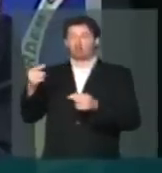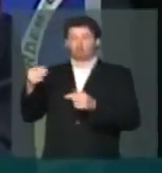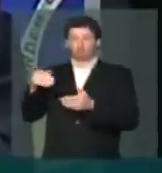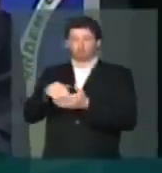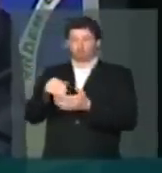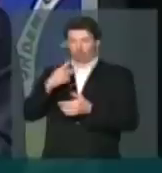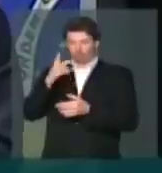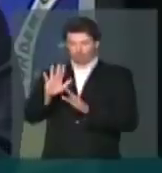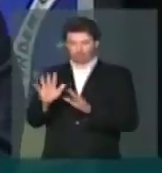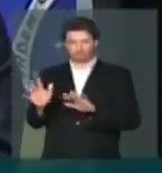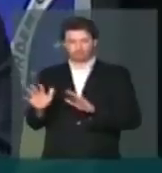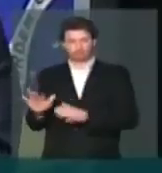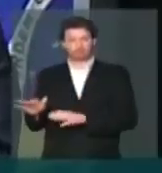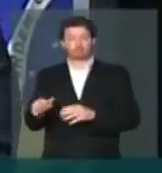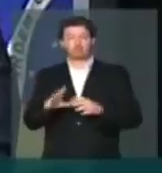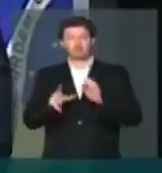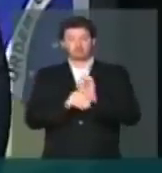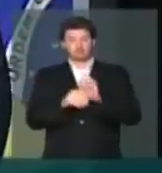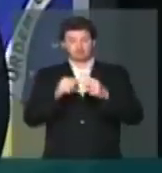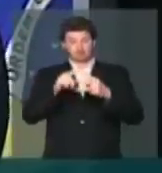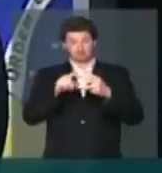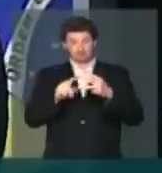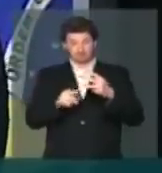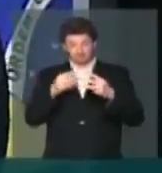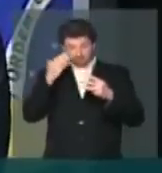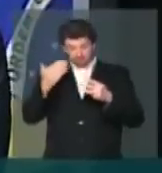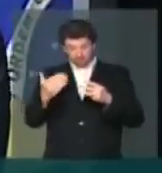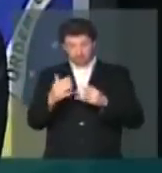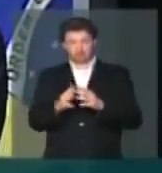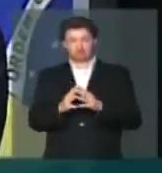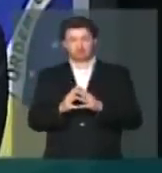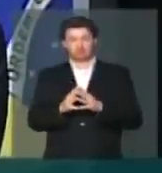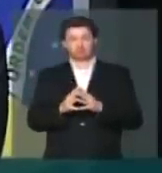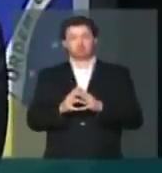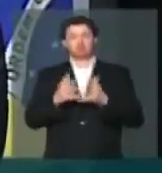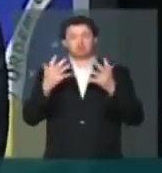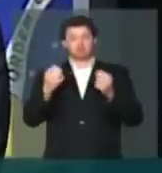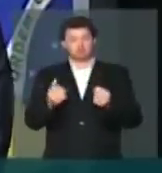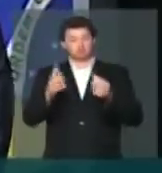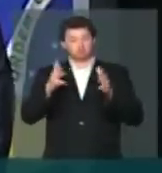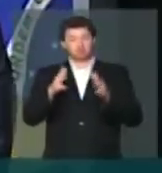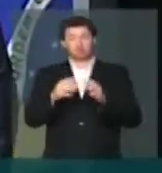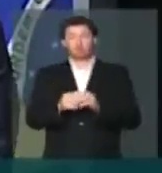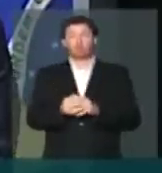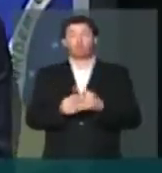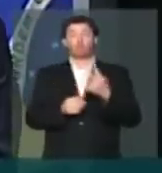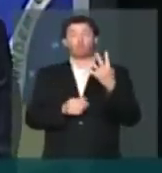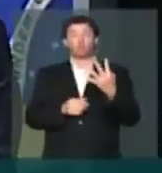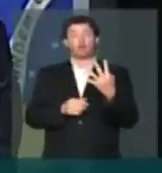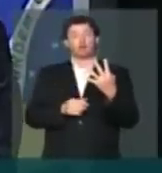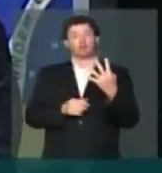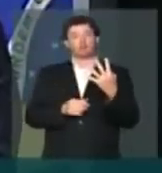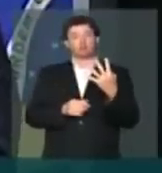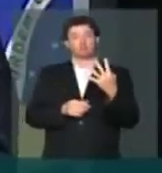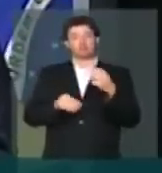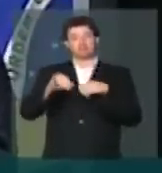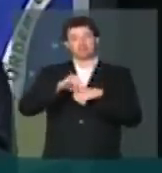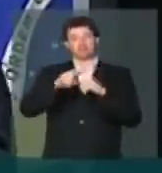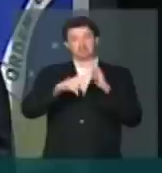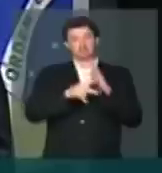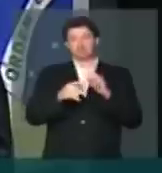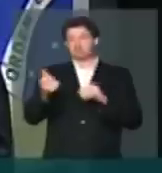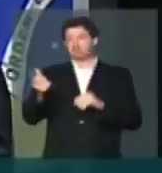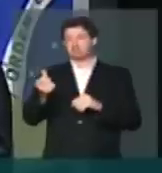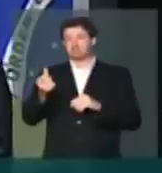isso. Estas três emendas que nós apresentamos foi aceita por quatro das seis centrais